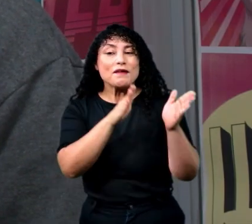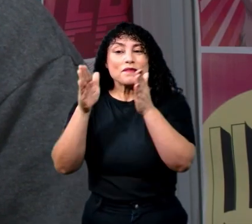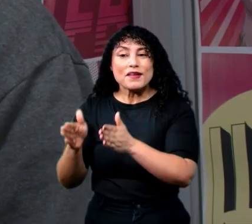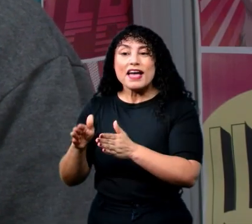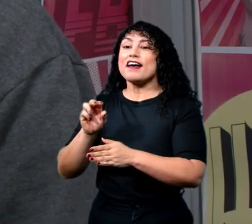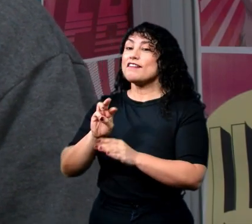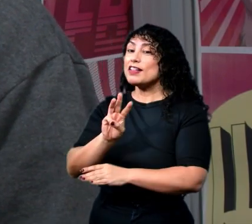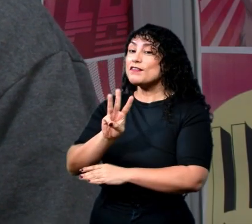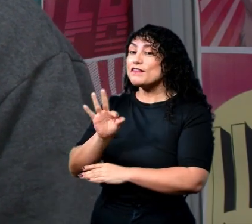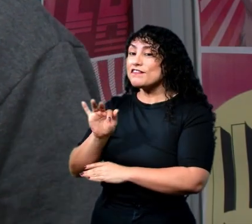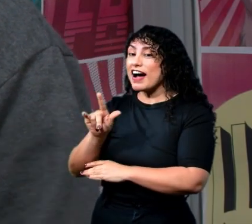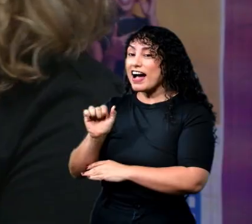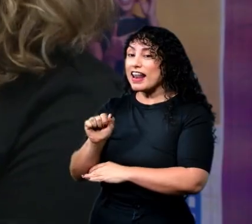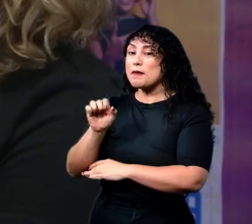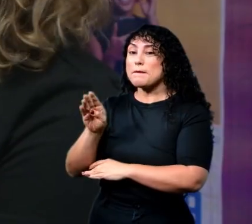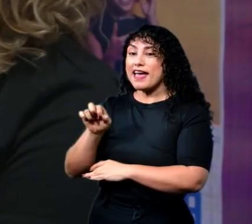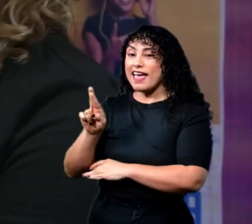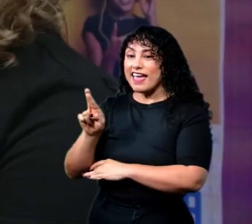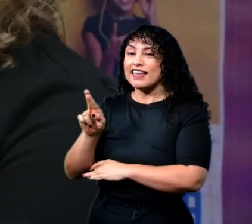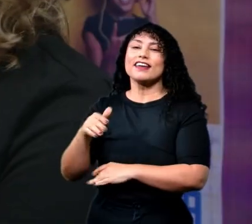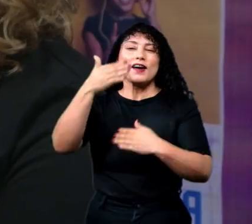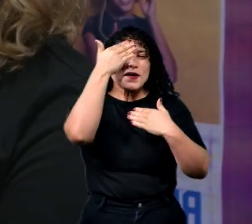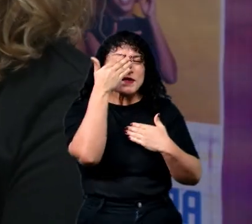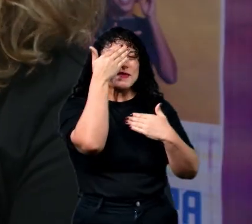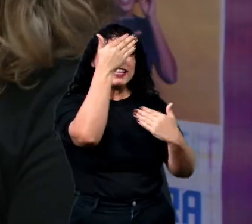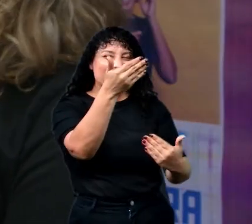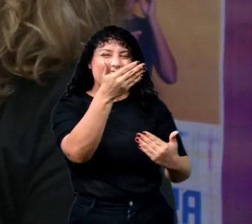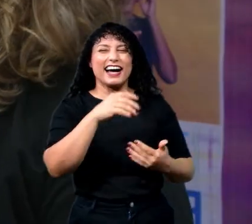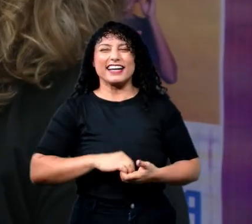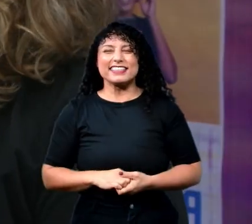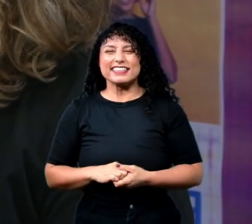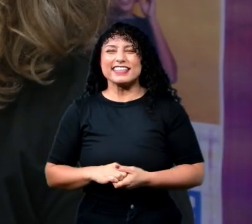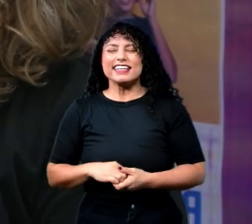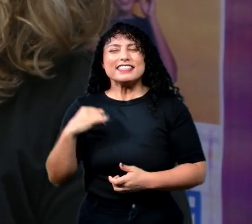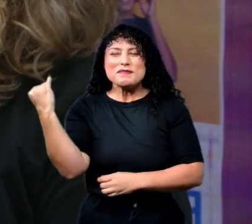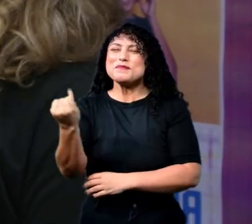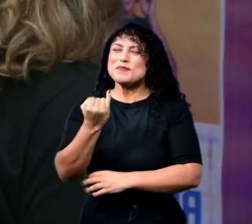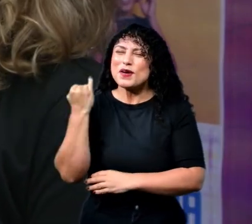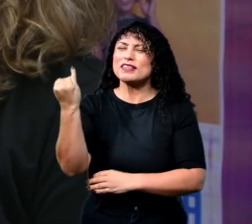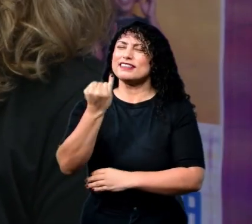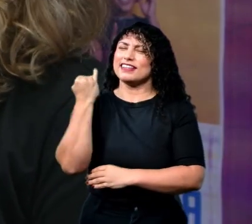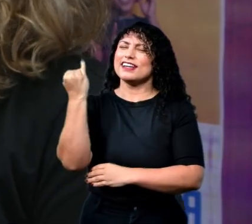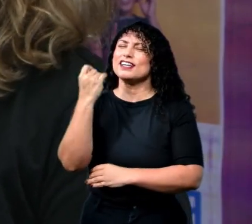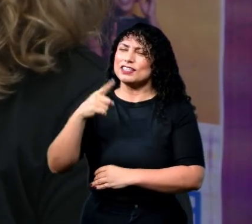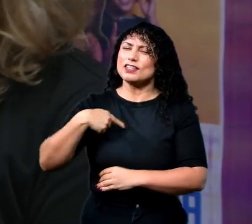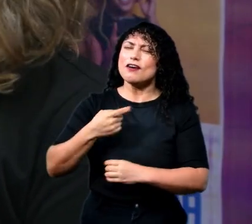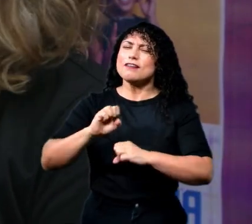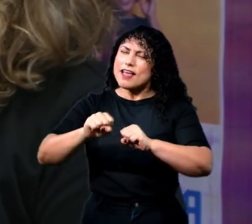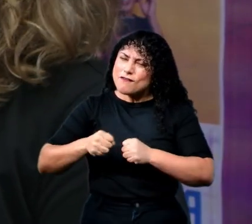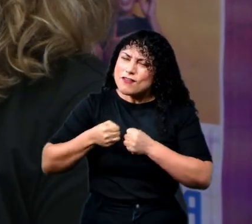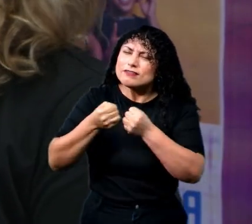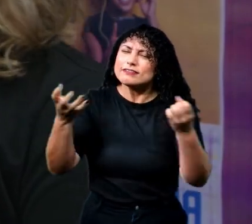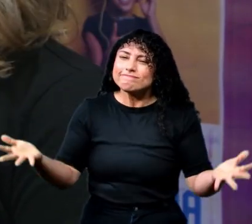BR. Isso, então, assim, muito obrigada, porque é sempre importante, né? É fundamental a gente estar